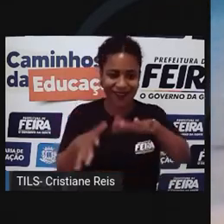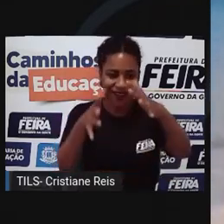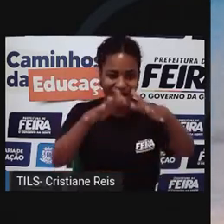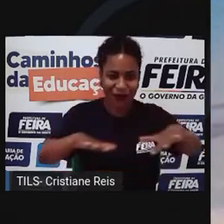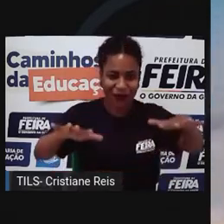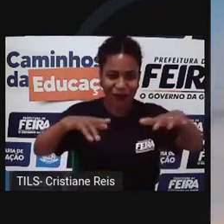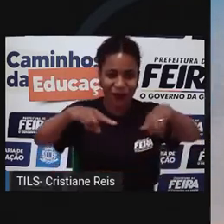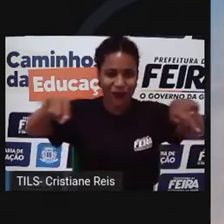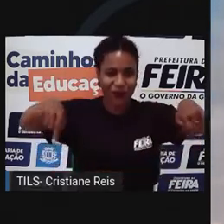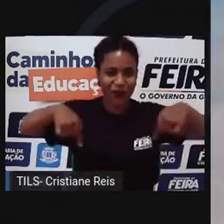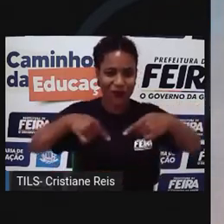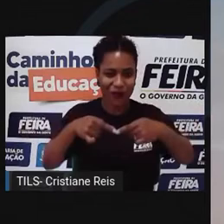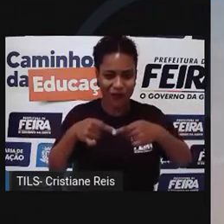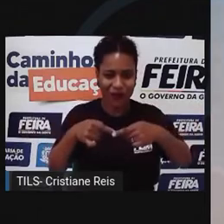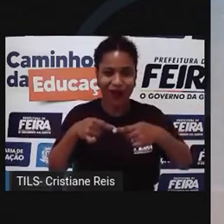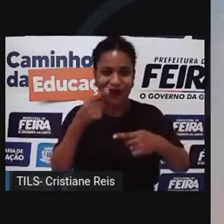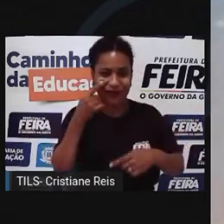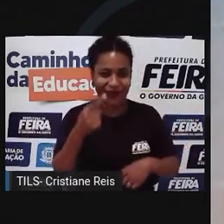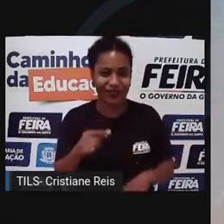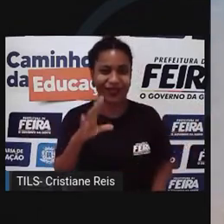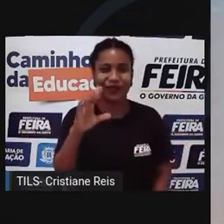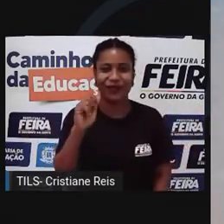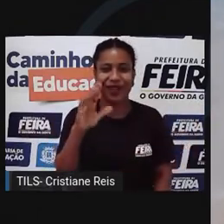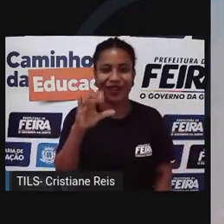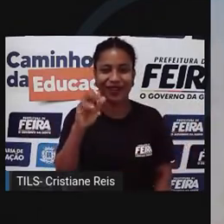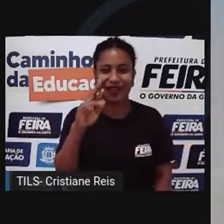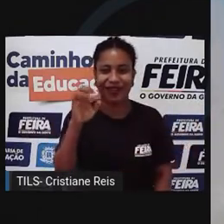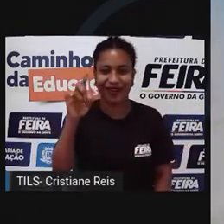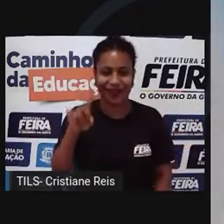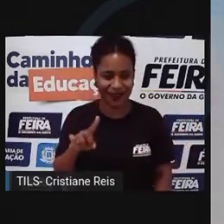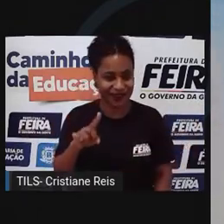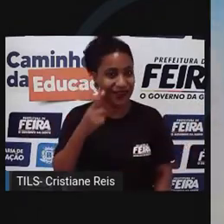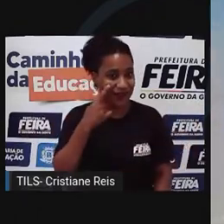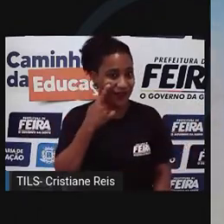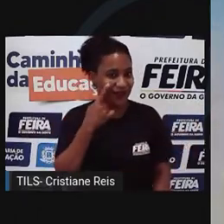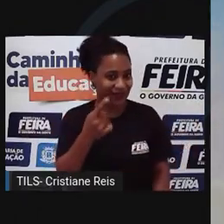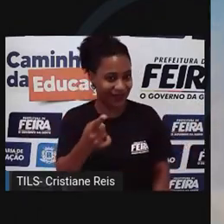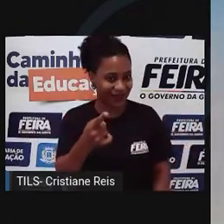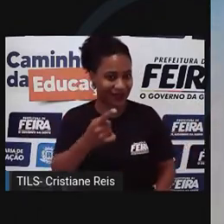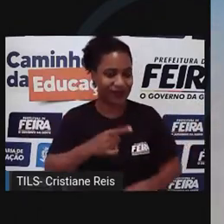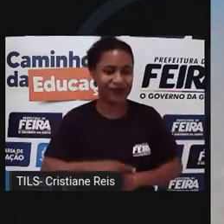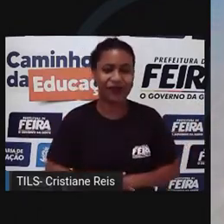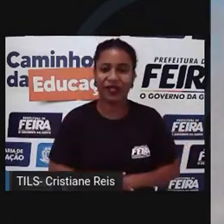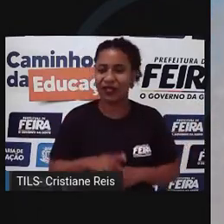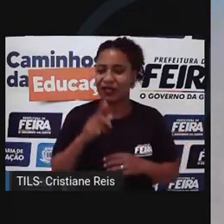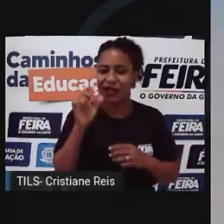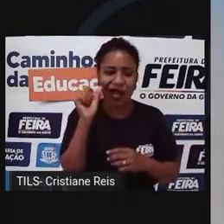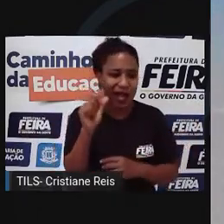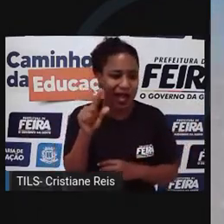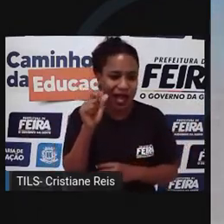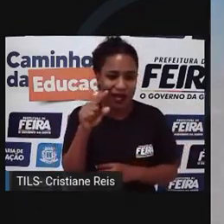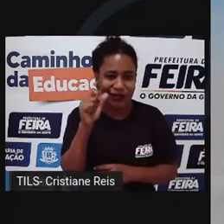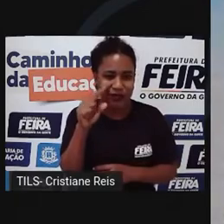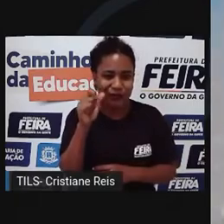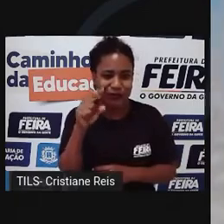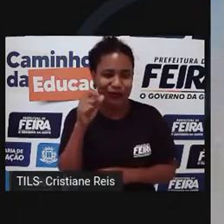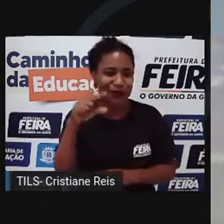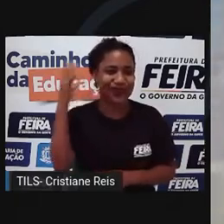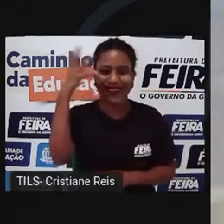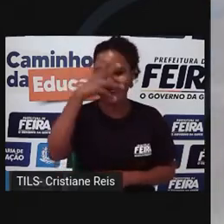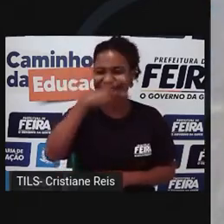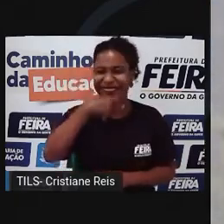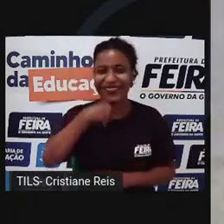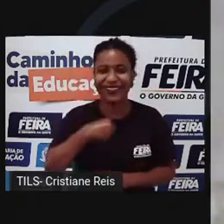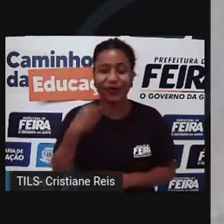lagoa possui essa água assim, ó, nesse tom azul, transparente e espetacular. A gente ficou surpreendido com a